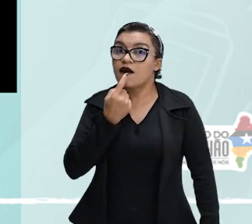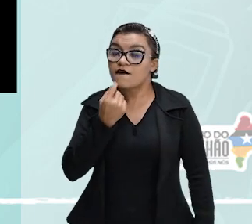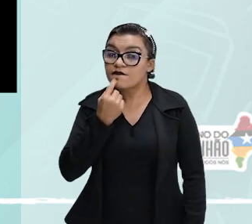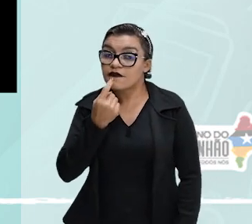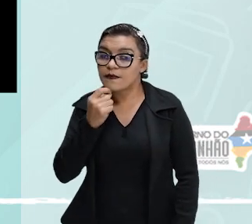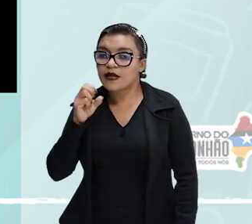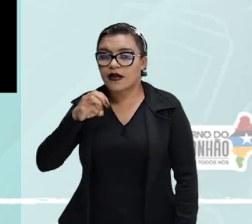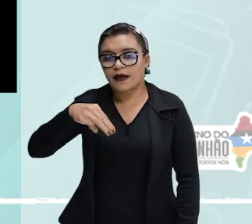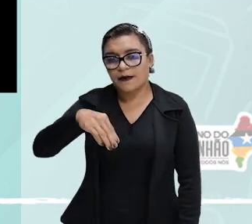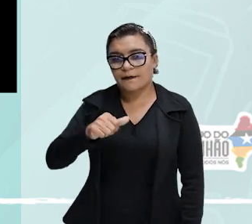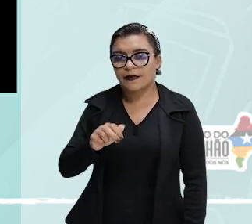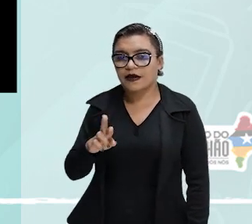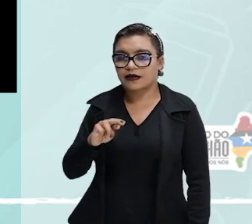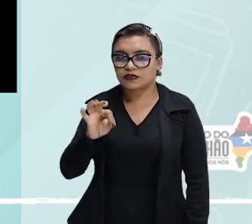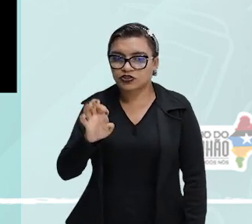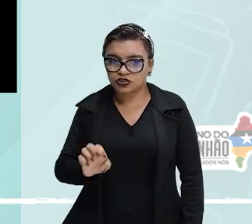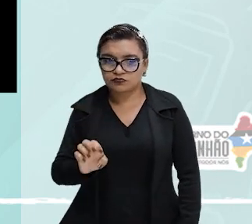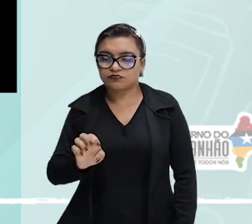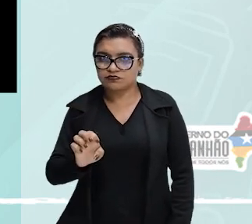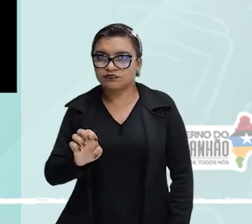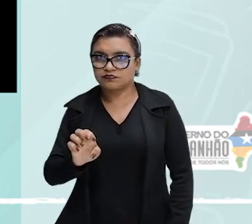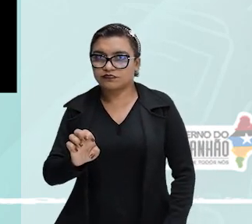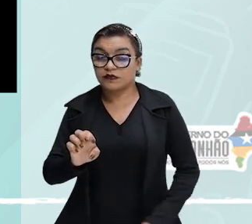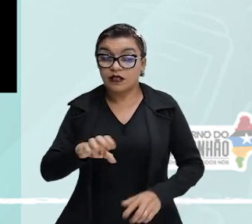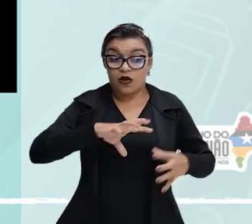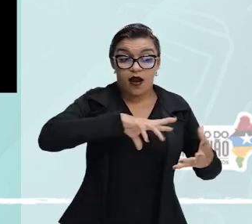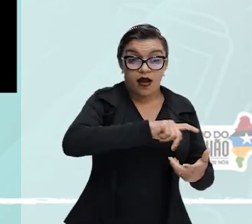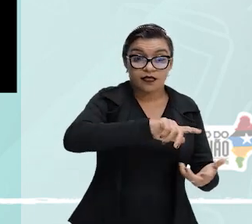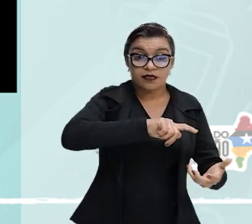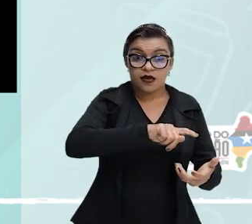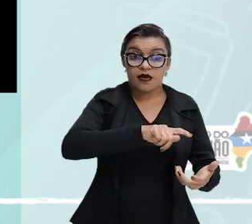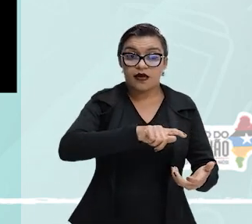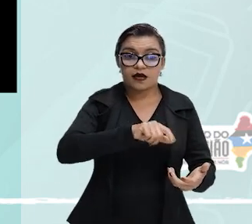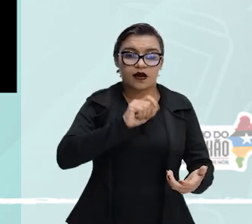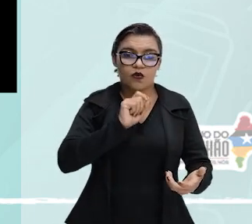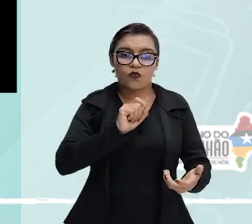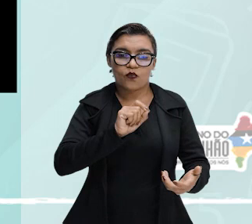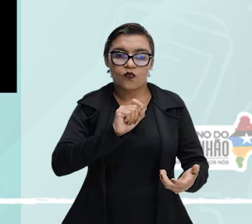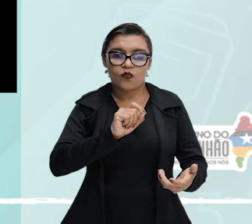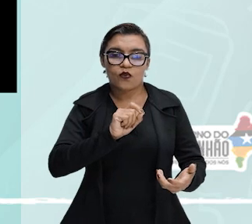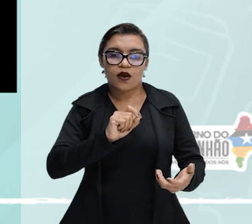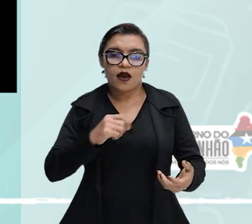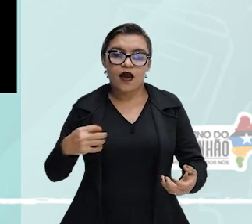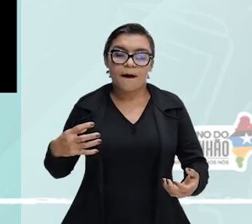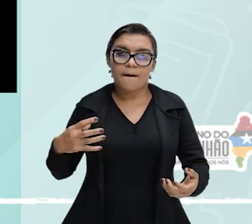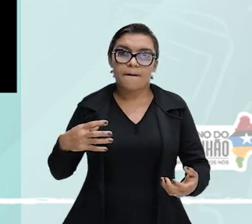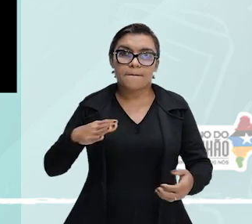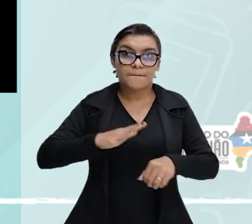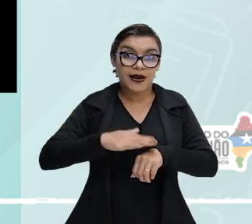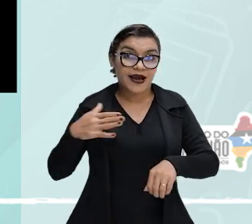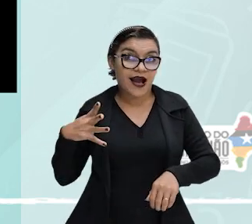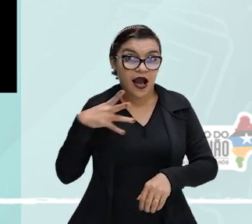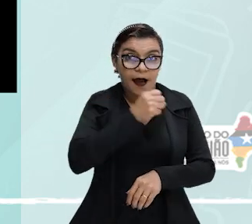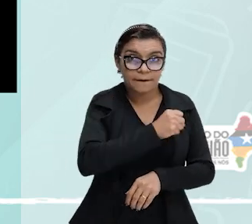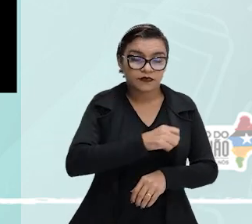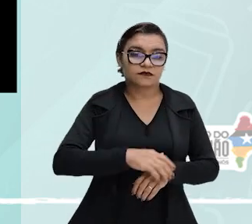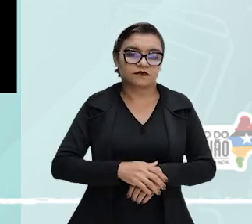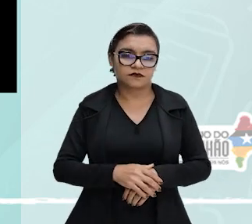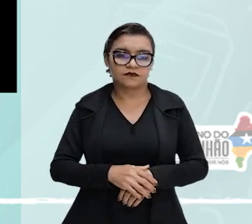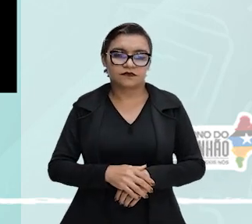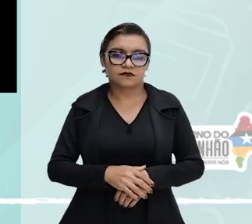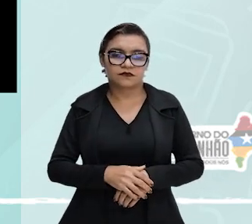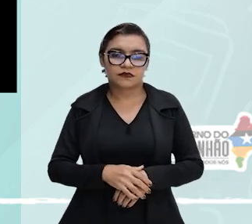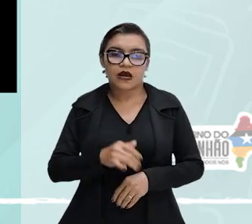mais rapidamente do que Marte, ok? Então nós podemos perceber aqui no ponto branco em cima, ok,